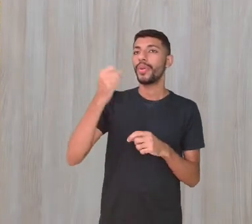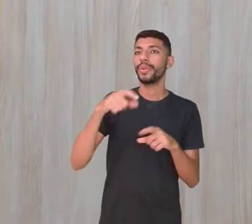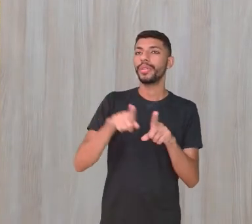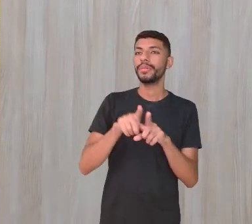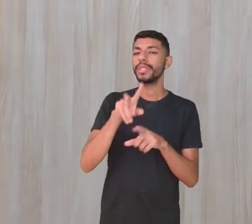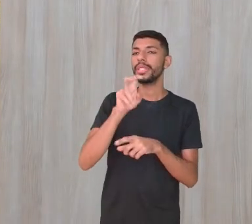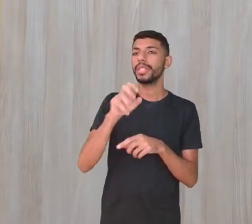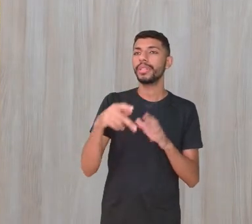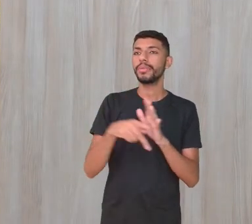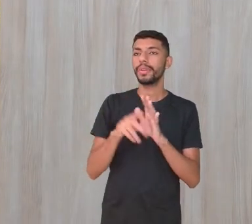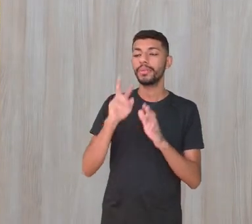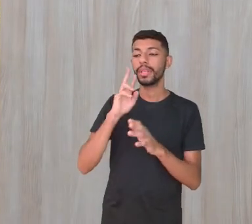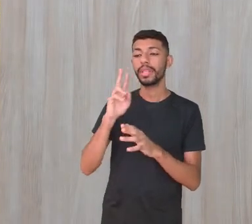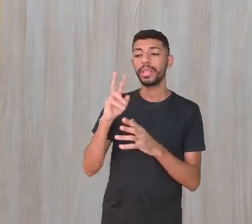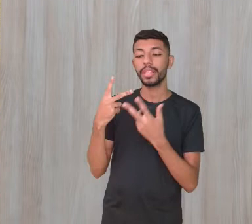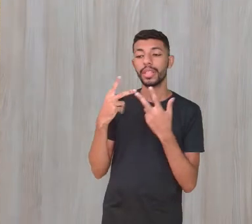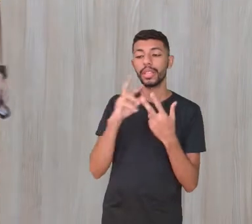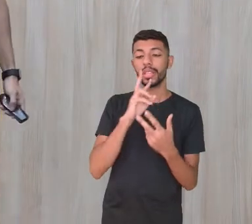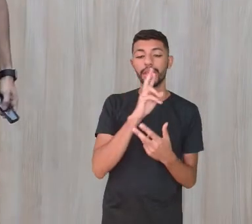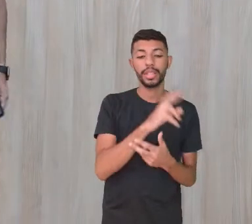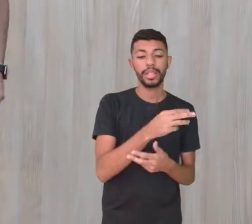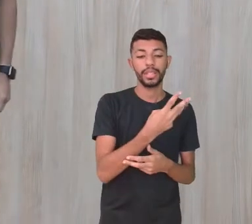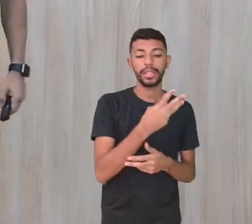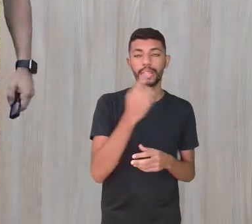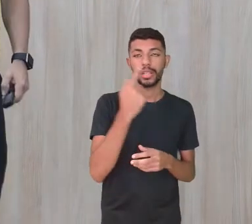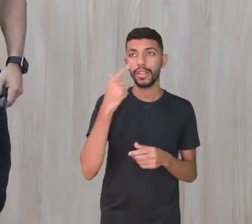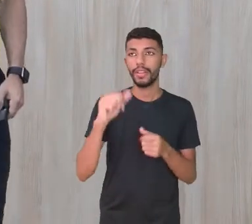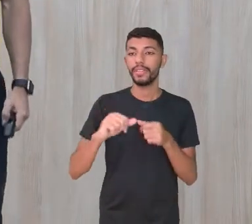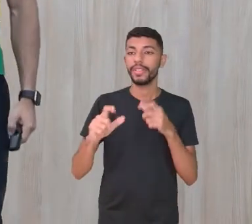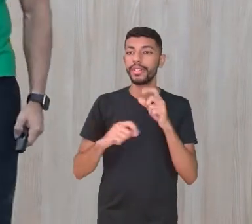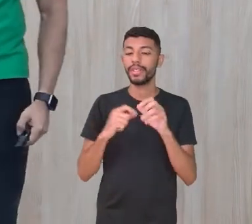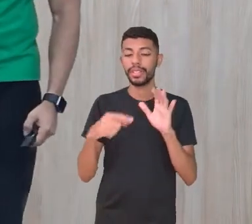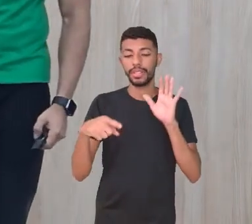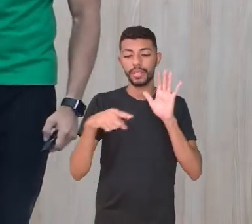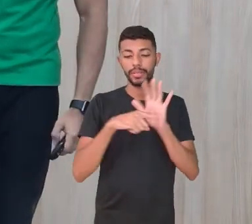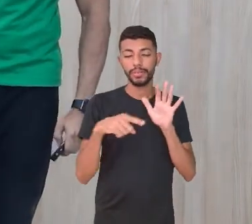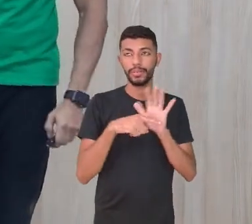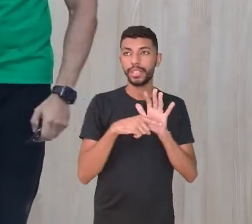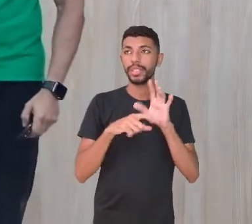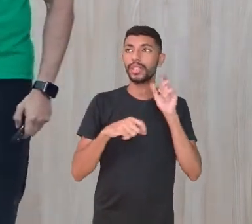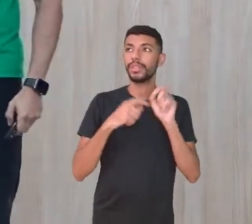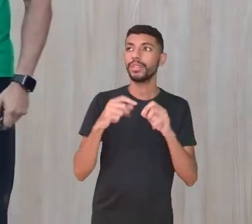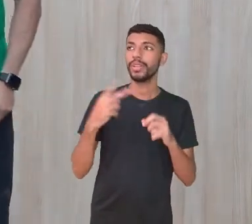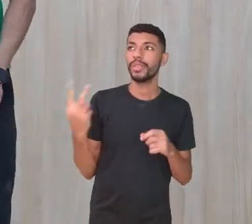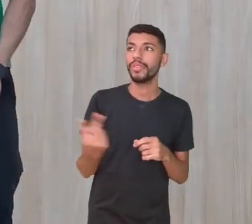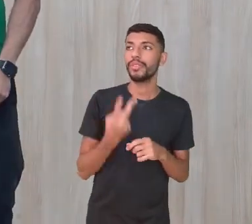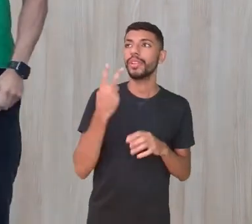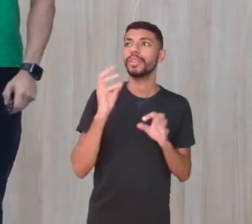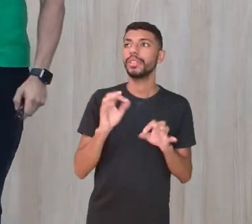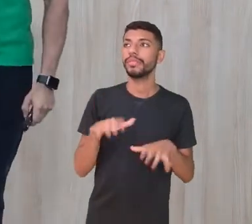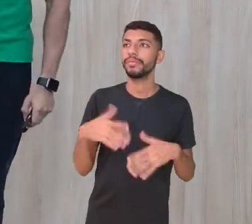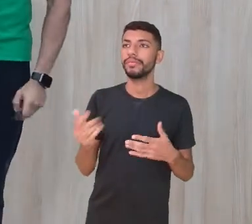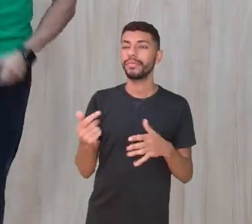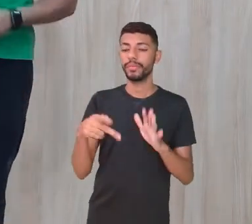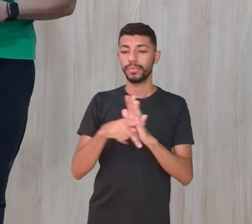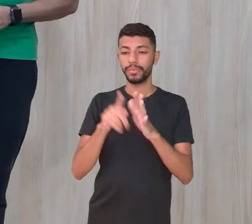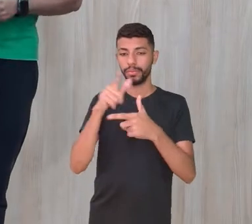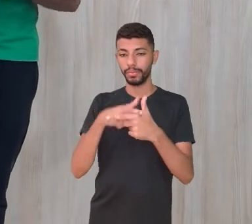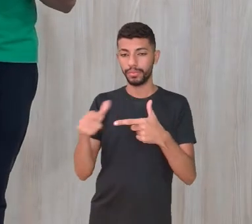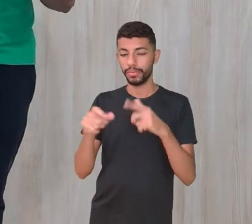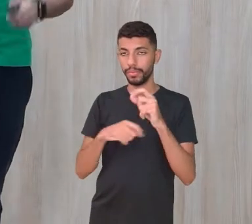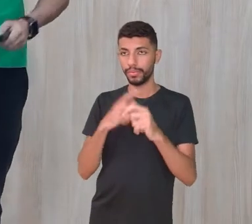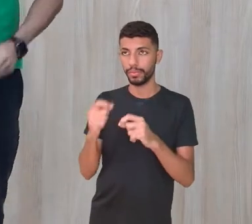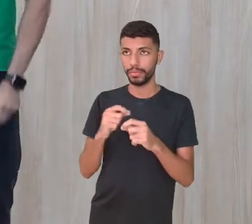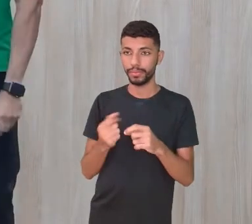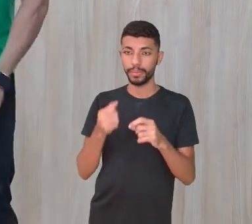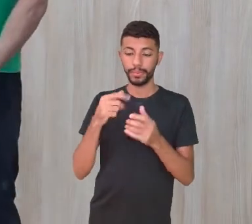5 para ser igual a 3. A gente fez o quê? Subtraiu esses valores. Então, na divisão de potência de